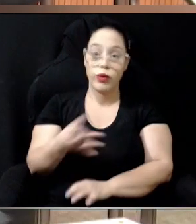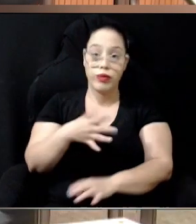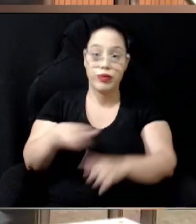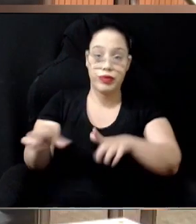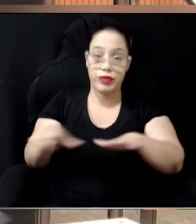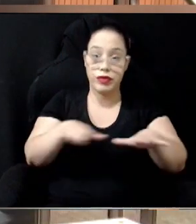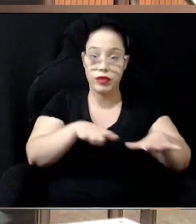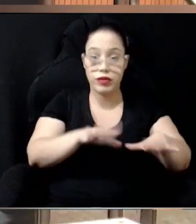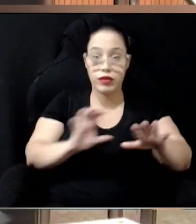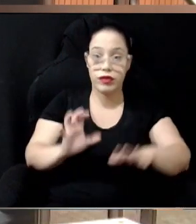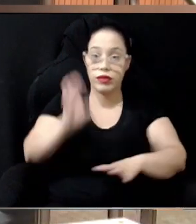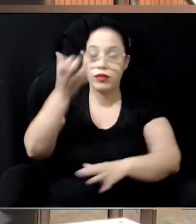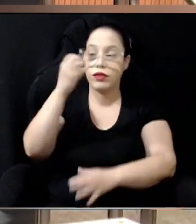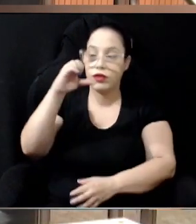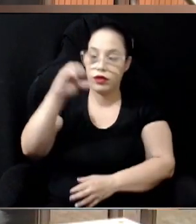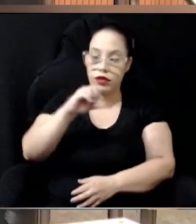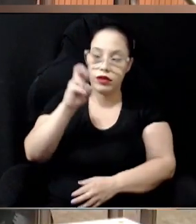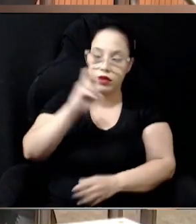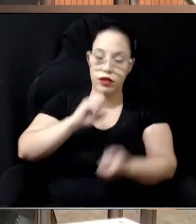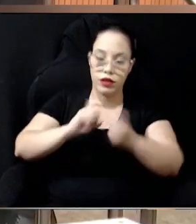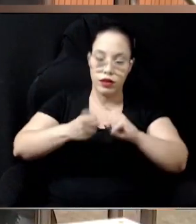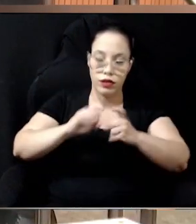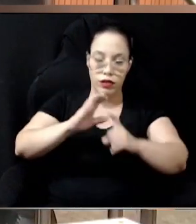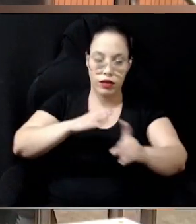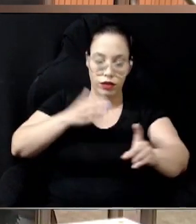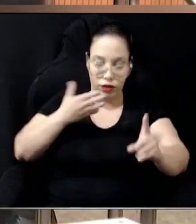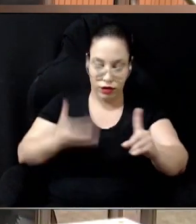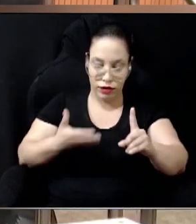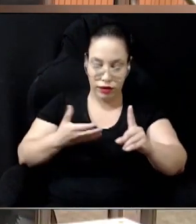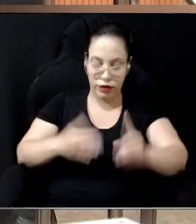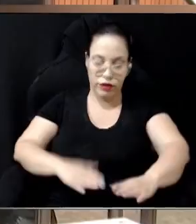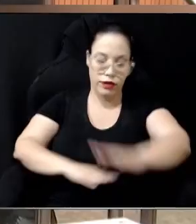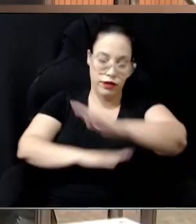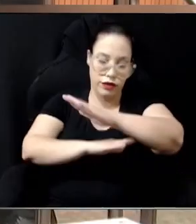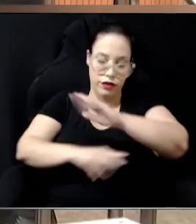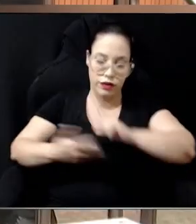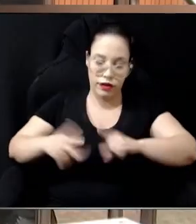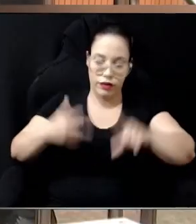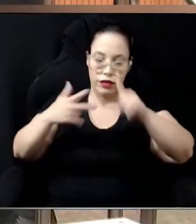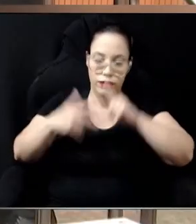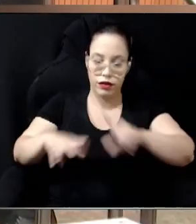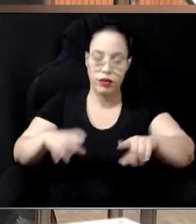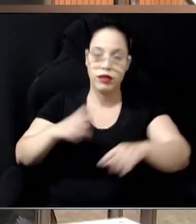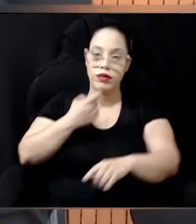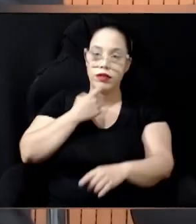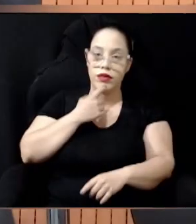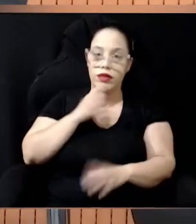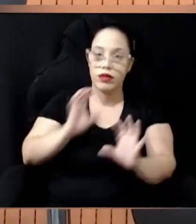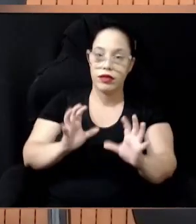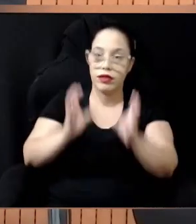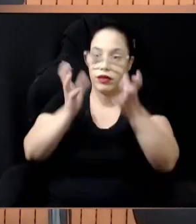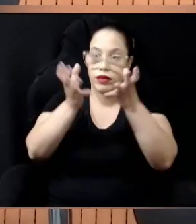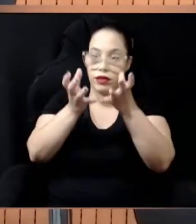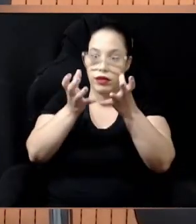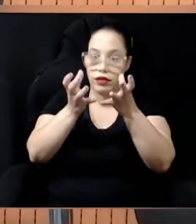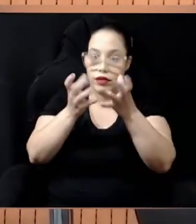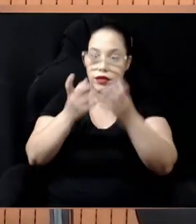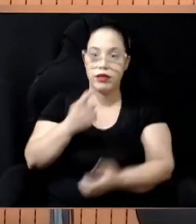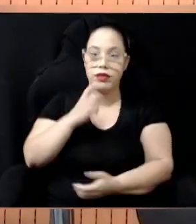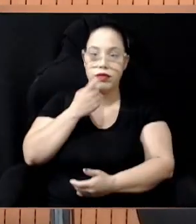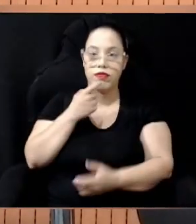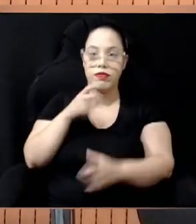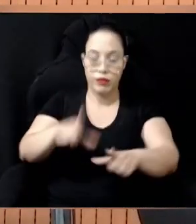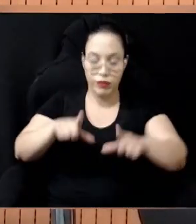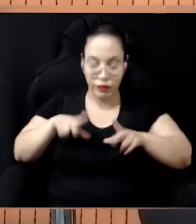na última semana aconteceu a 95ª reunião solene da casa Legislativa Campineira no evento a câmara